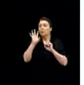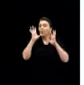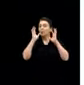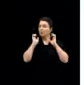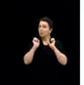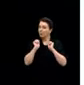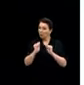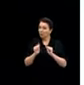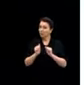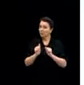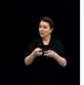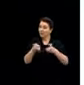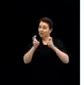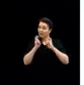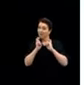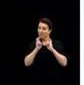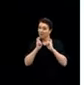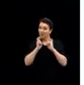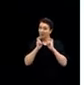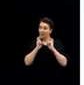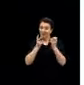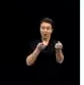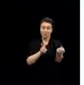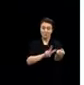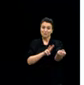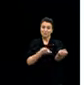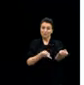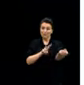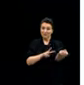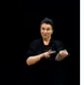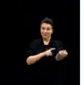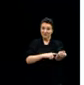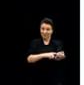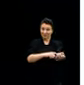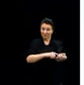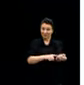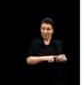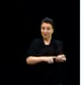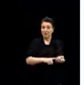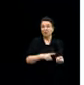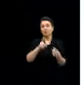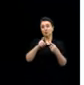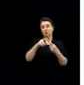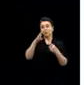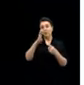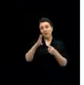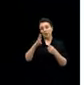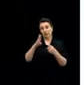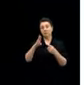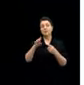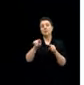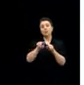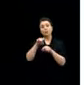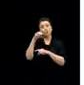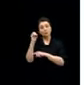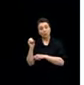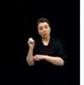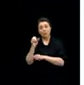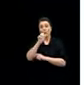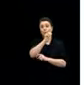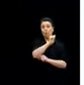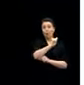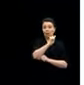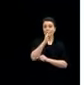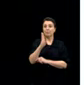do tipo B, dele mesmo, ou do tipo O. O sangue AB é um dos tipos